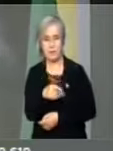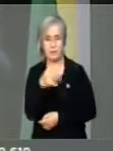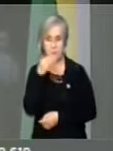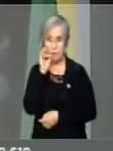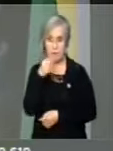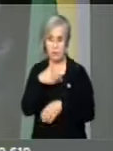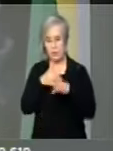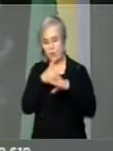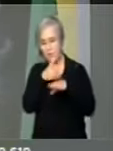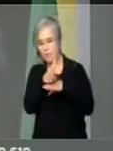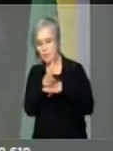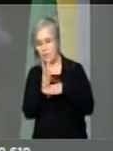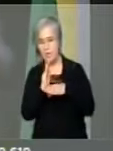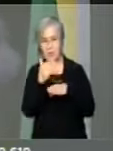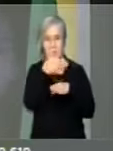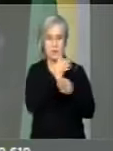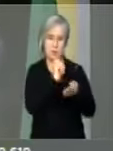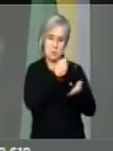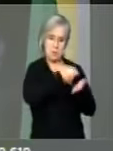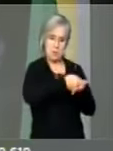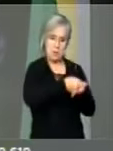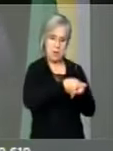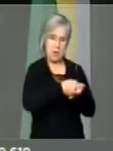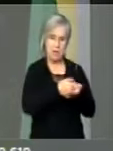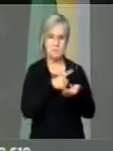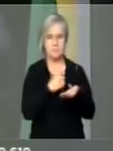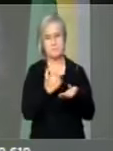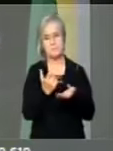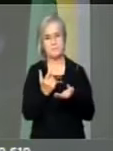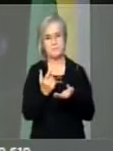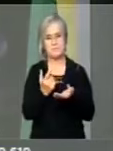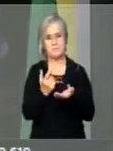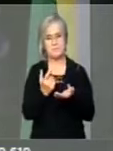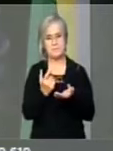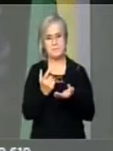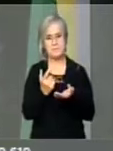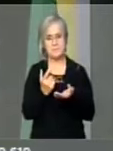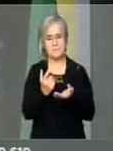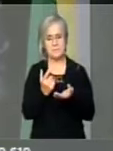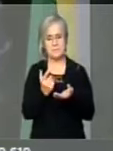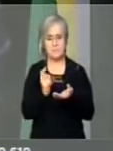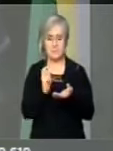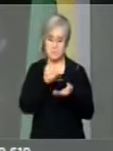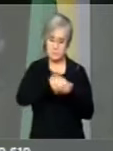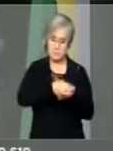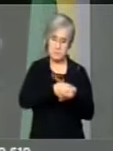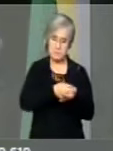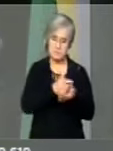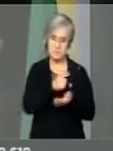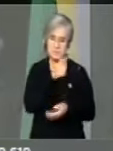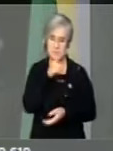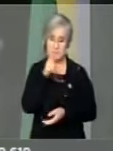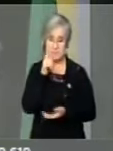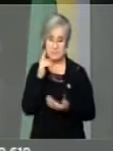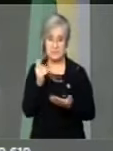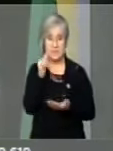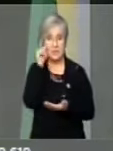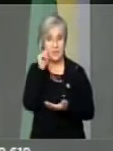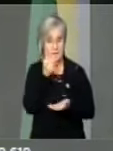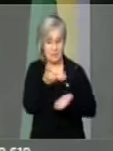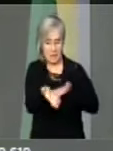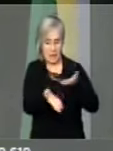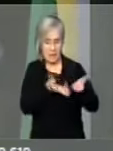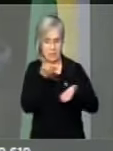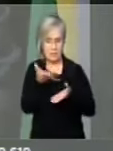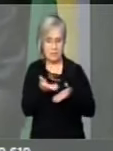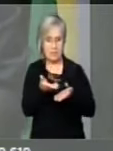ali, fui até o caixa, aliás, eu tinha feito um lanche, fui até o caixa, para pagar esse lanche que eu tinha feito, e aí a atendente que estava